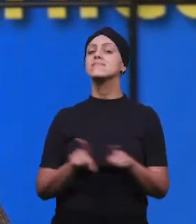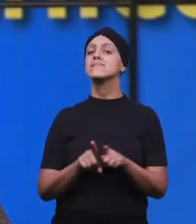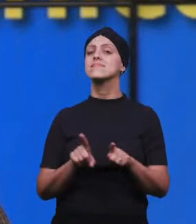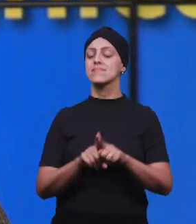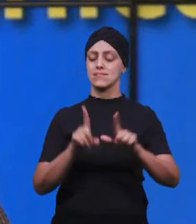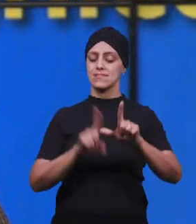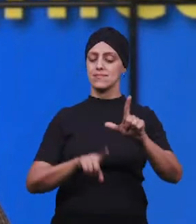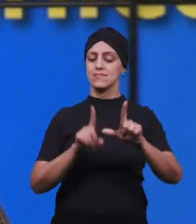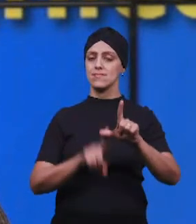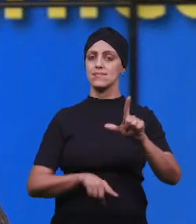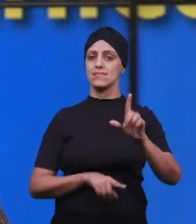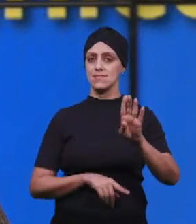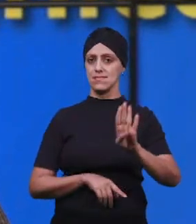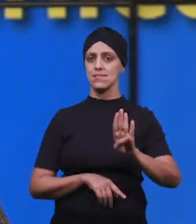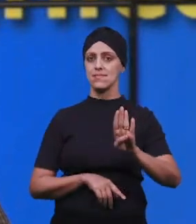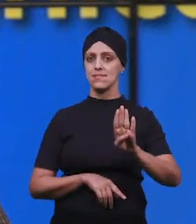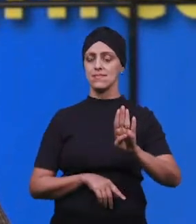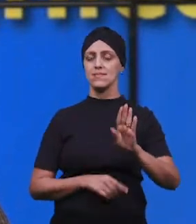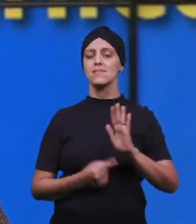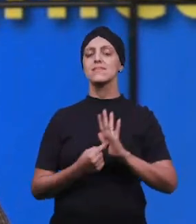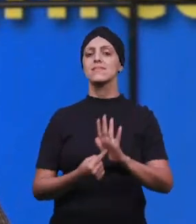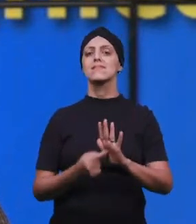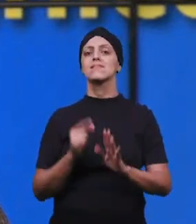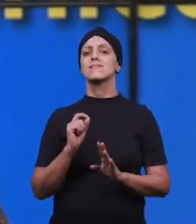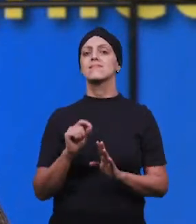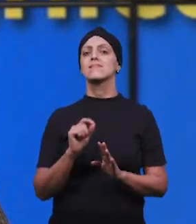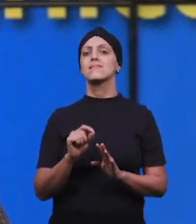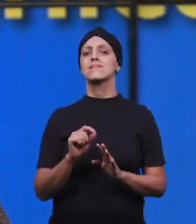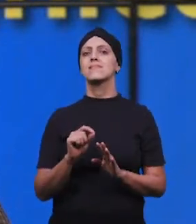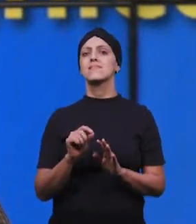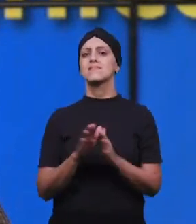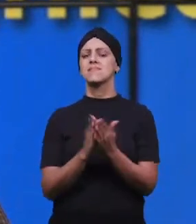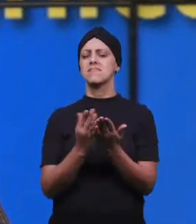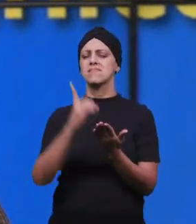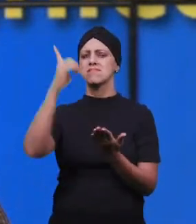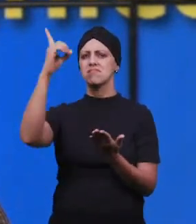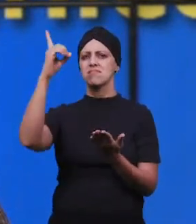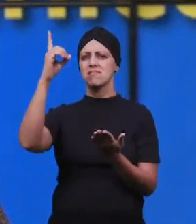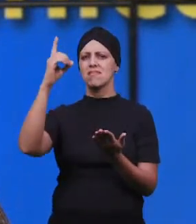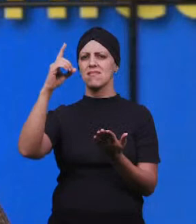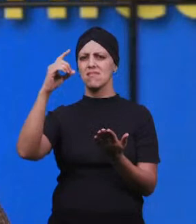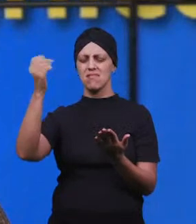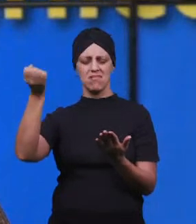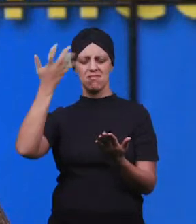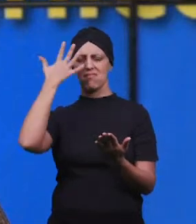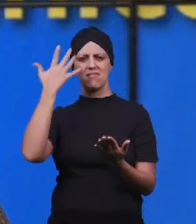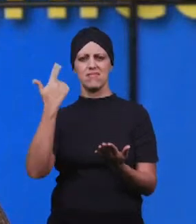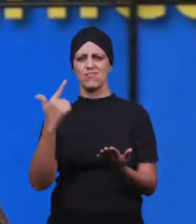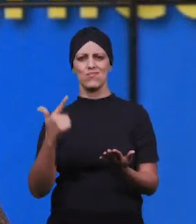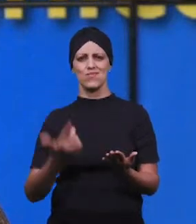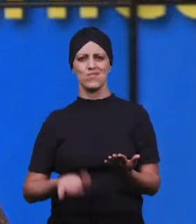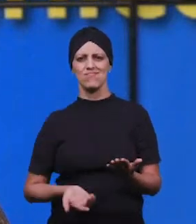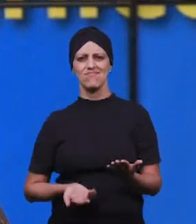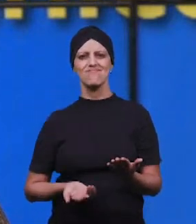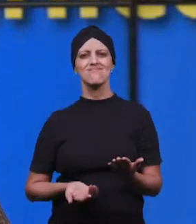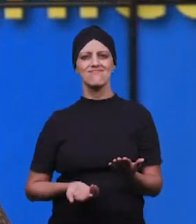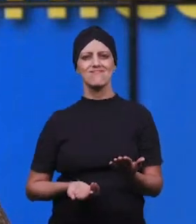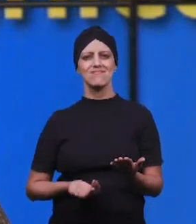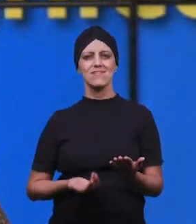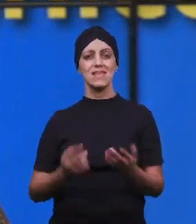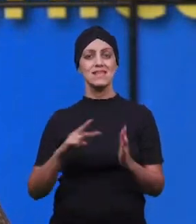outra forma também é a letra B, né? A letra B, quando fala da palavra na letra, a palavra na letra